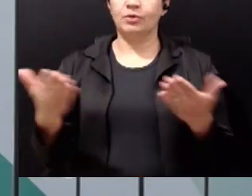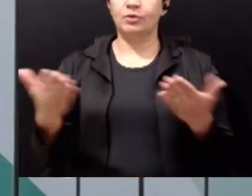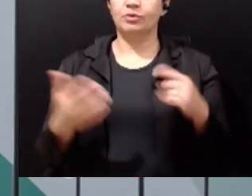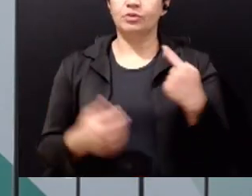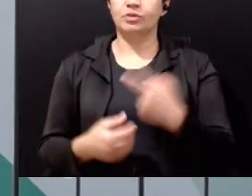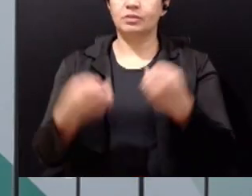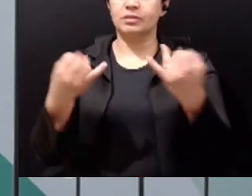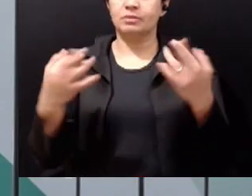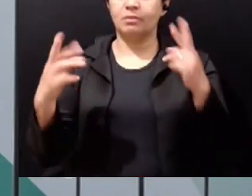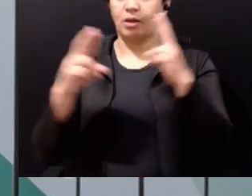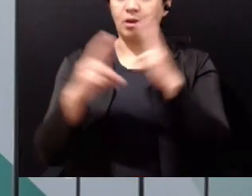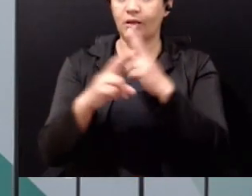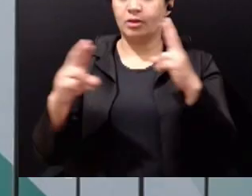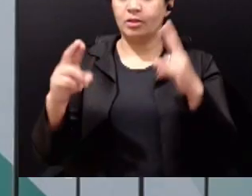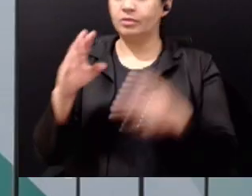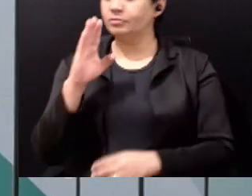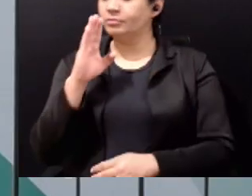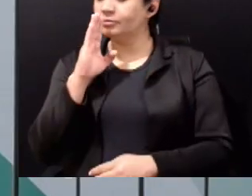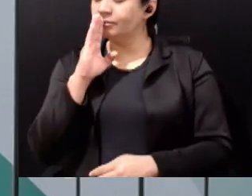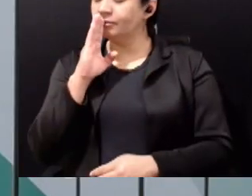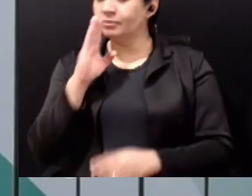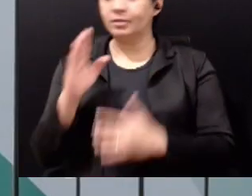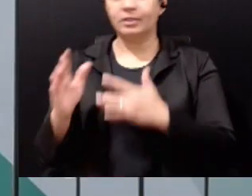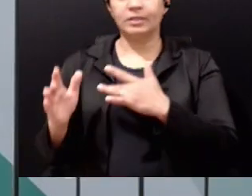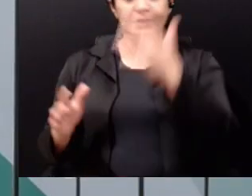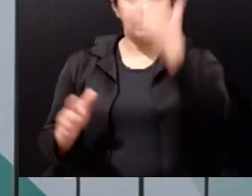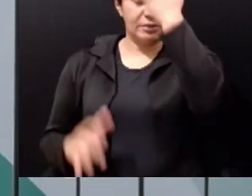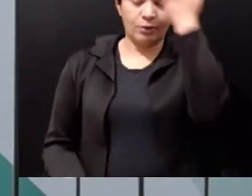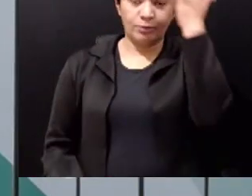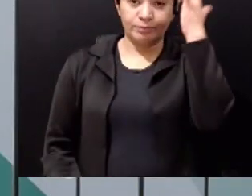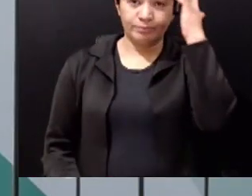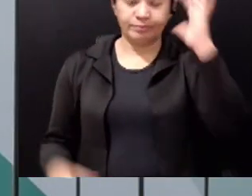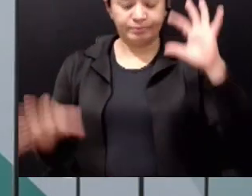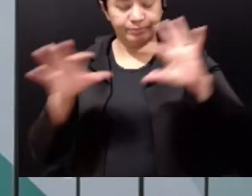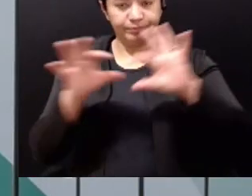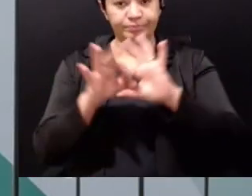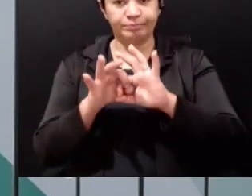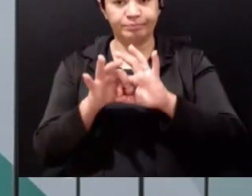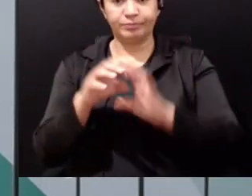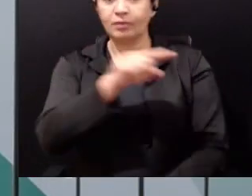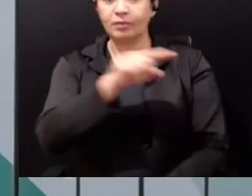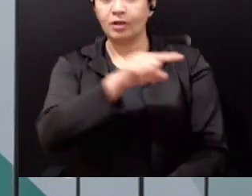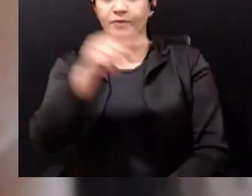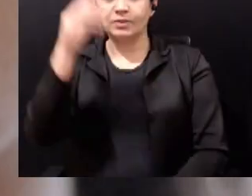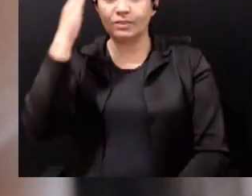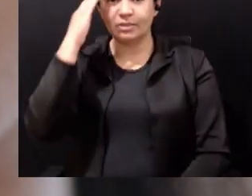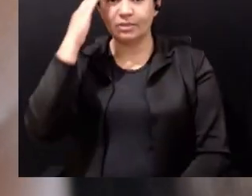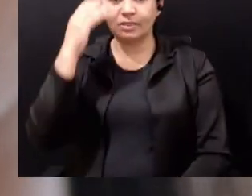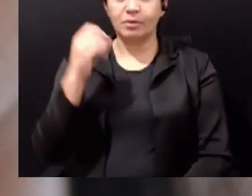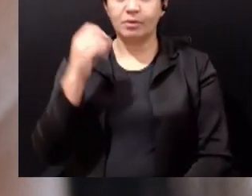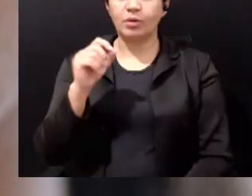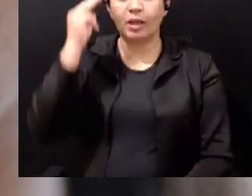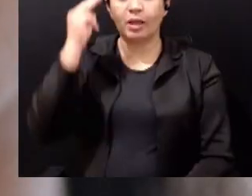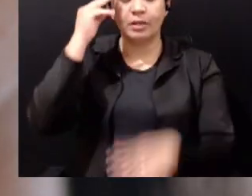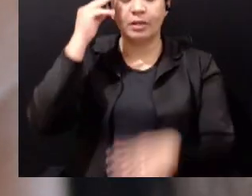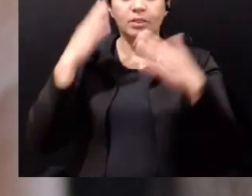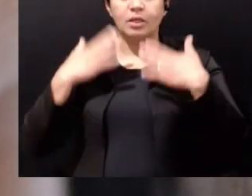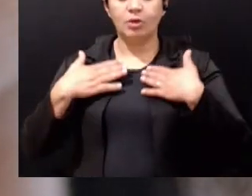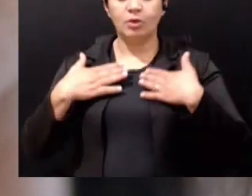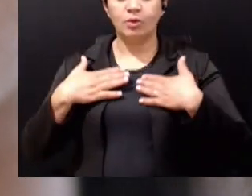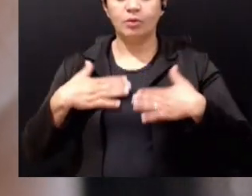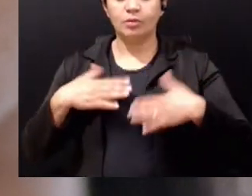do silêncio com a saúde mental. Você sabia que desacelerar a mente e ficar em silêncio